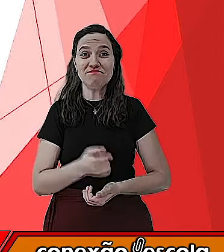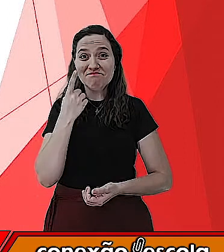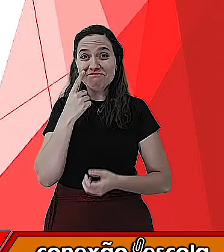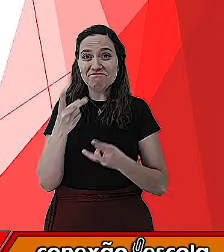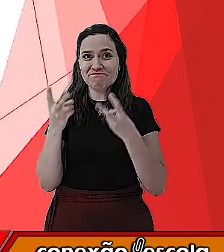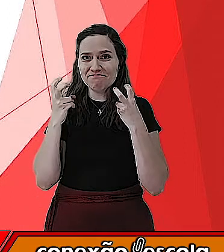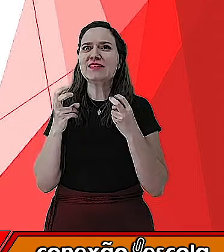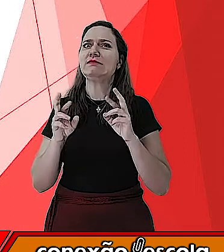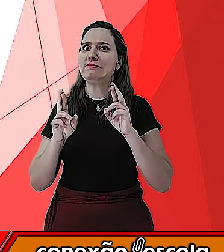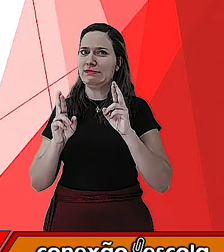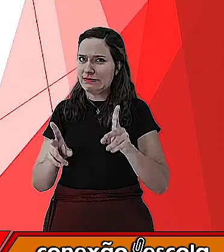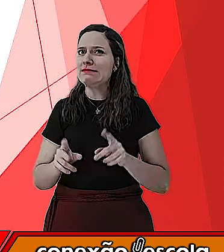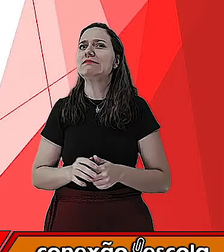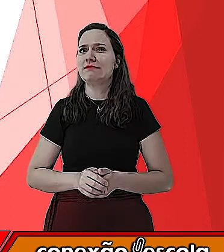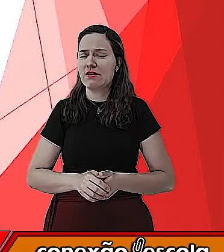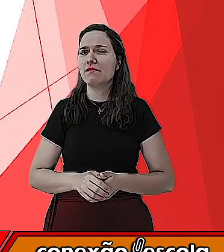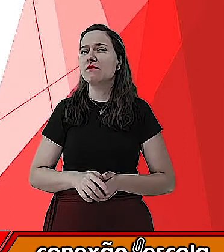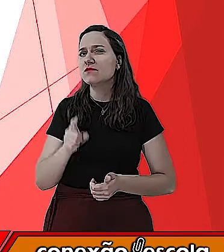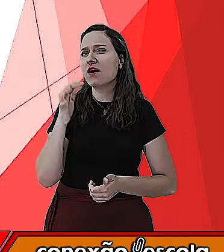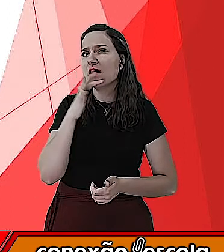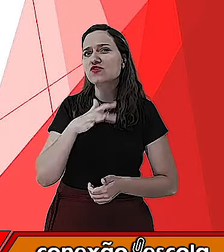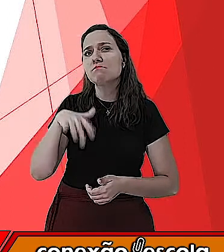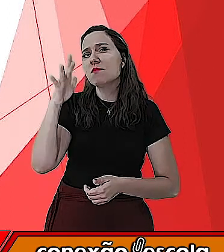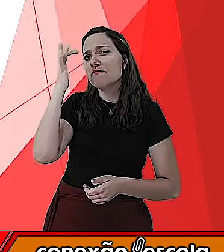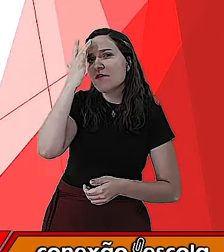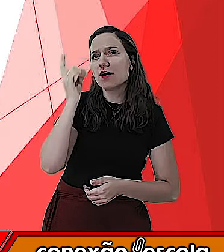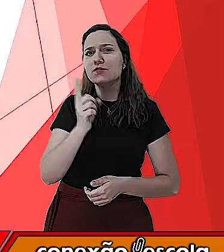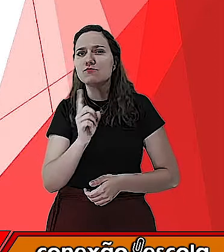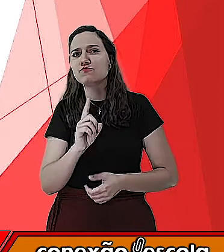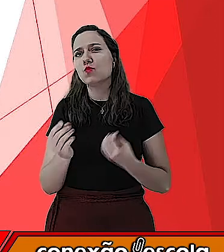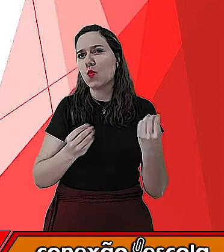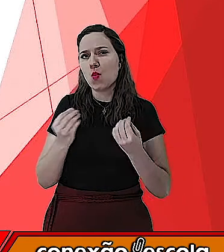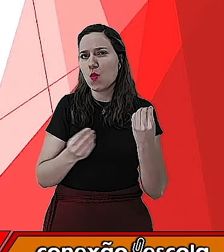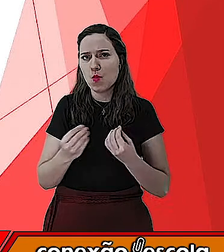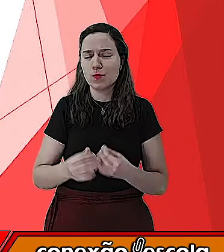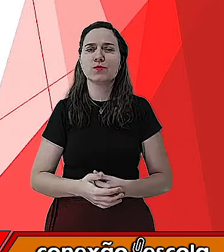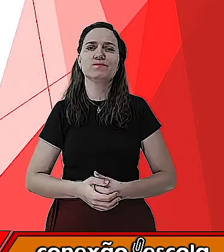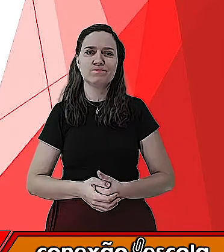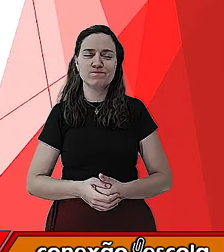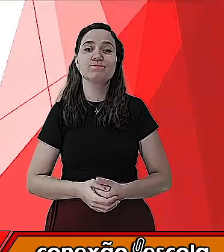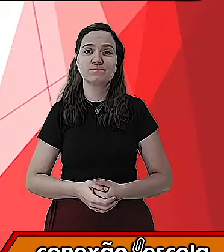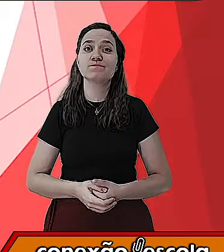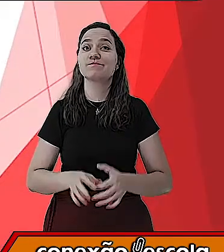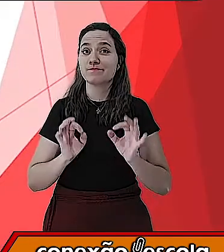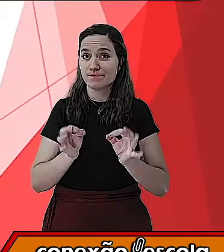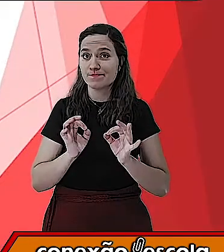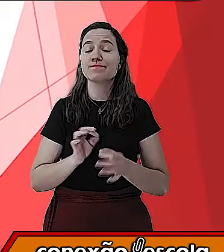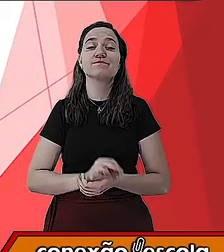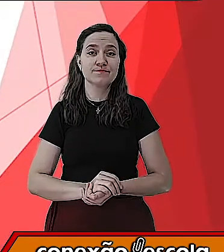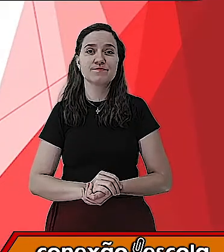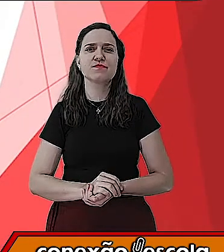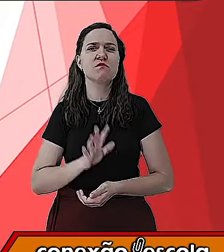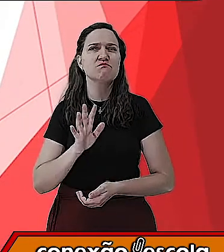Viram como mudou, facilitou ou não a vida das pessoas que vivem por lá? Sim, mas